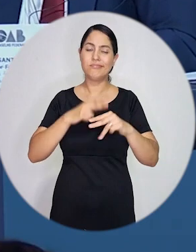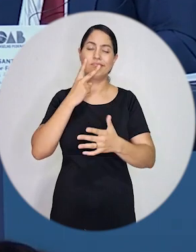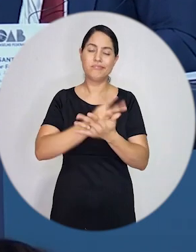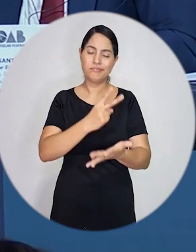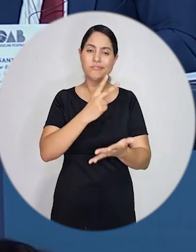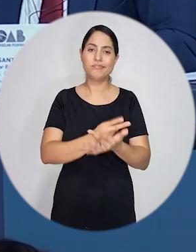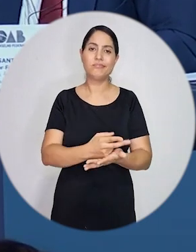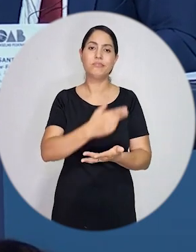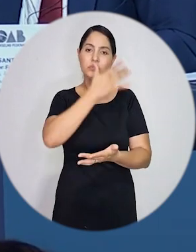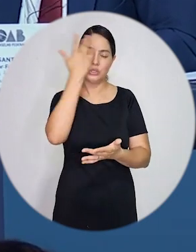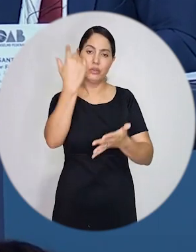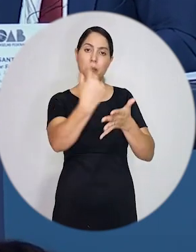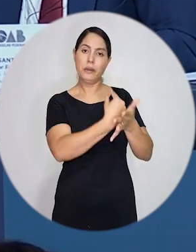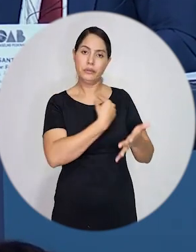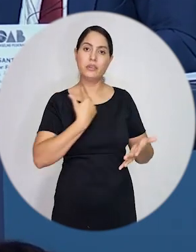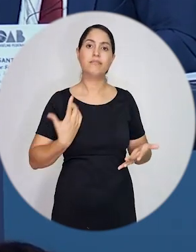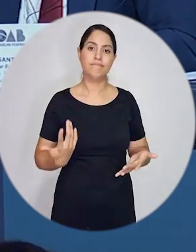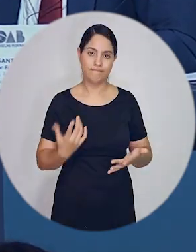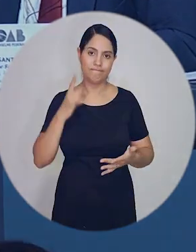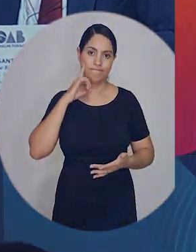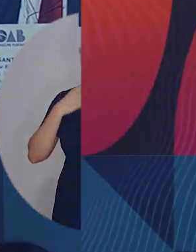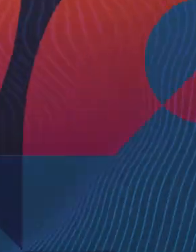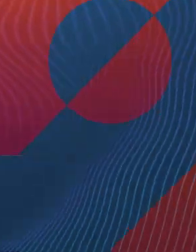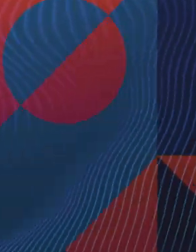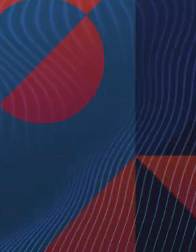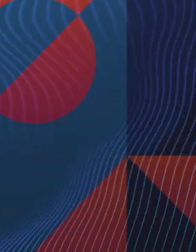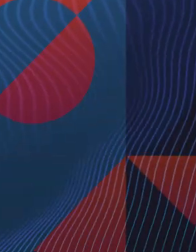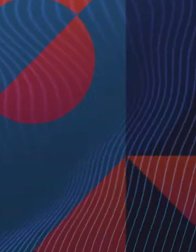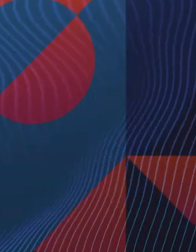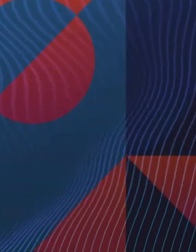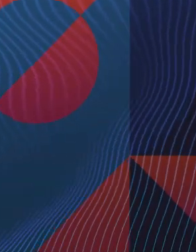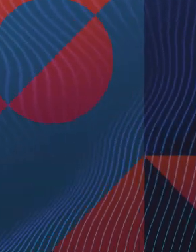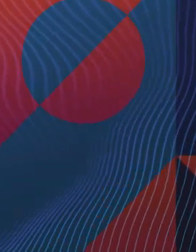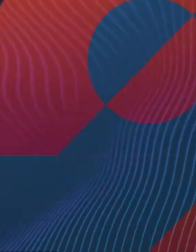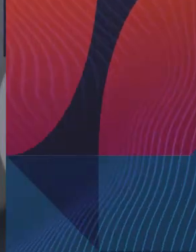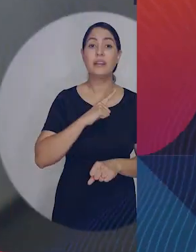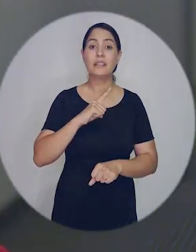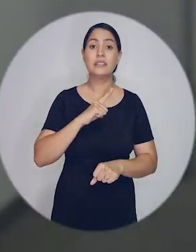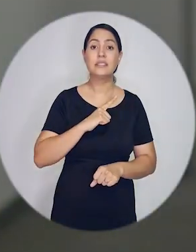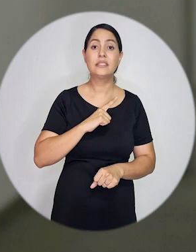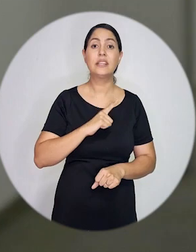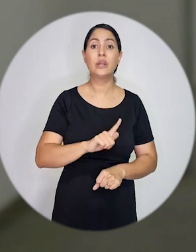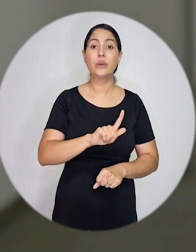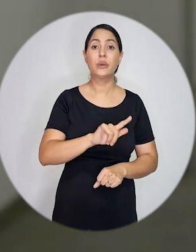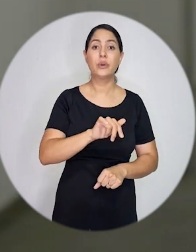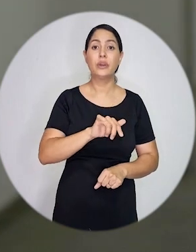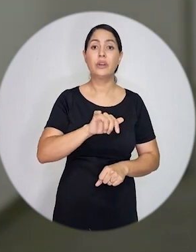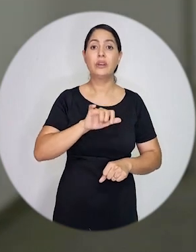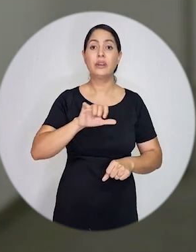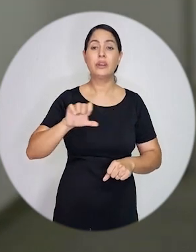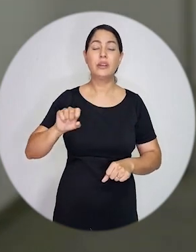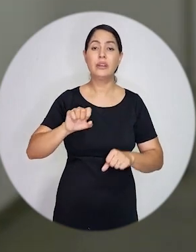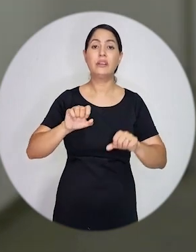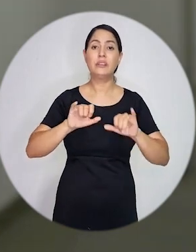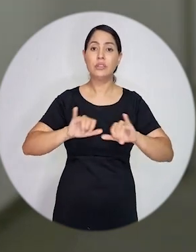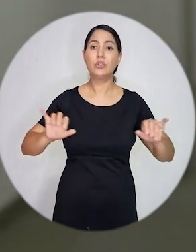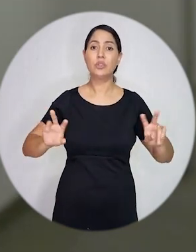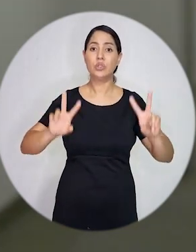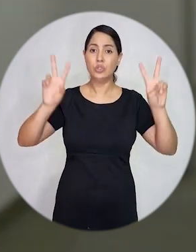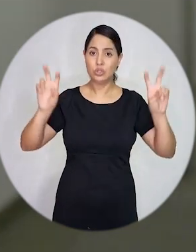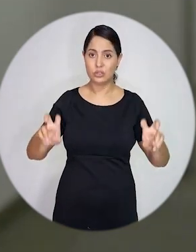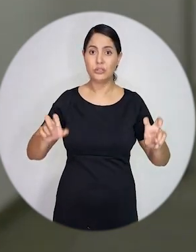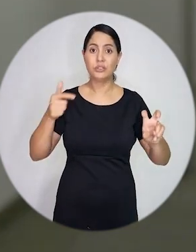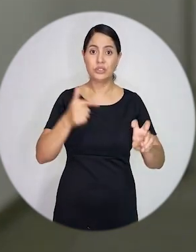questões, porque a gente sempre vai ser indagado sobre isso, né, no dia a dia. E não para por aí. O Guinness World Records